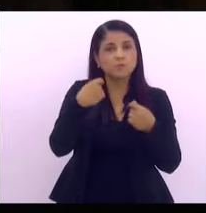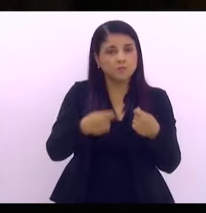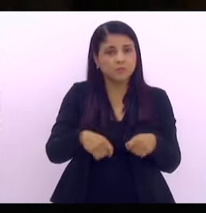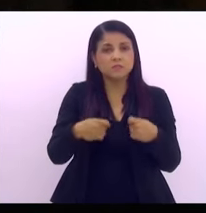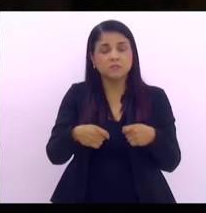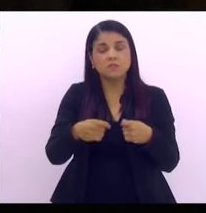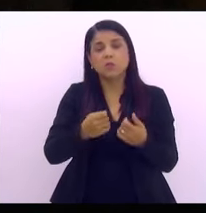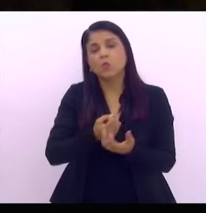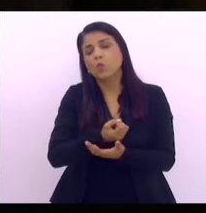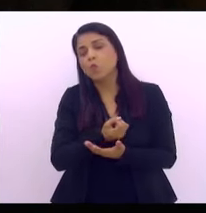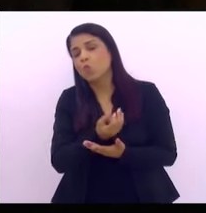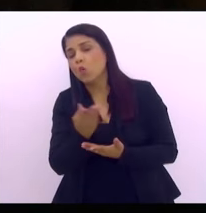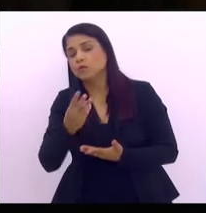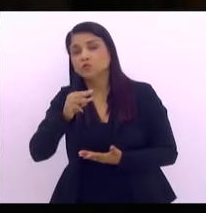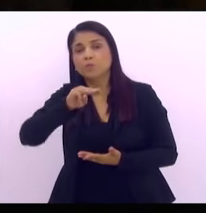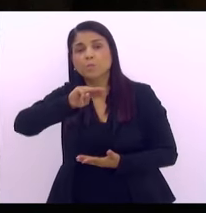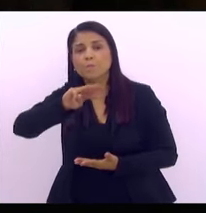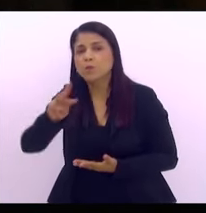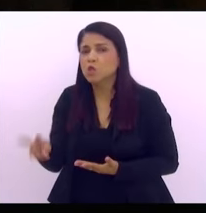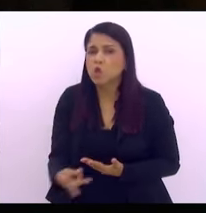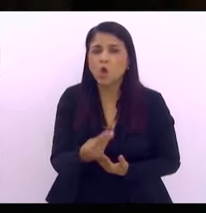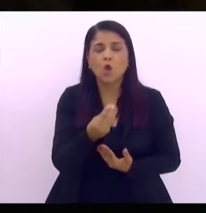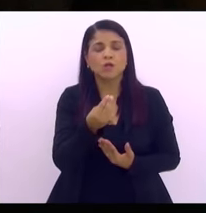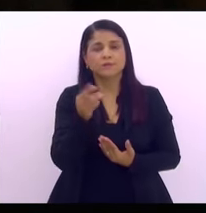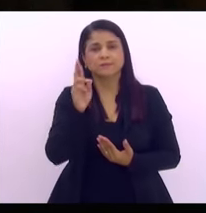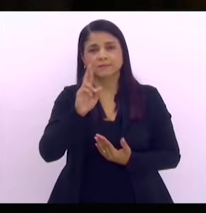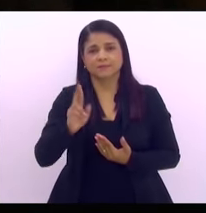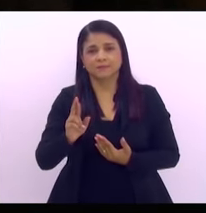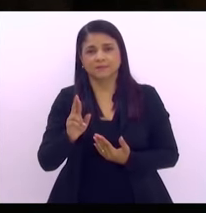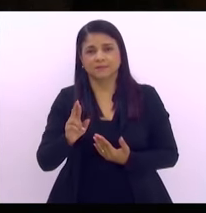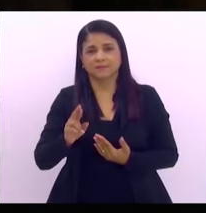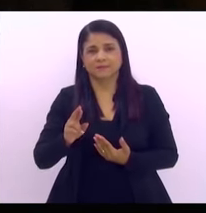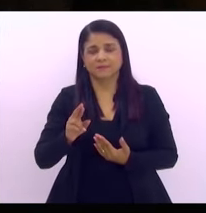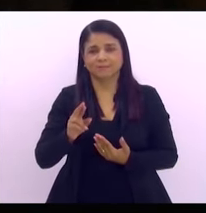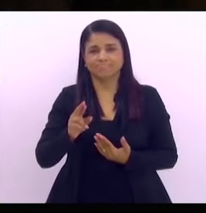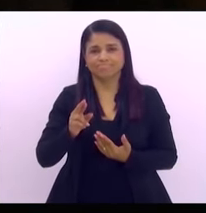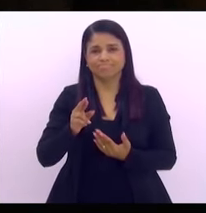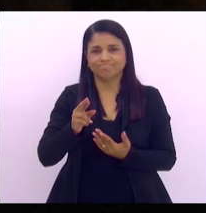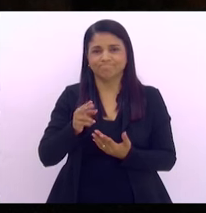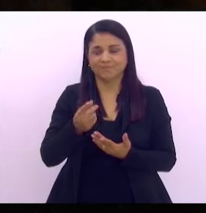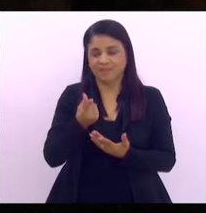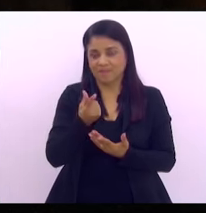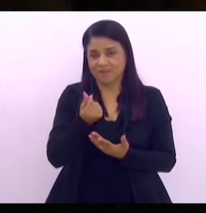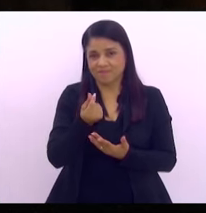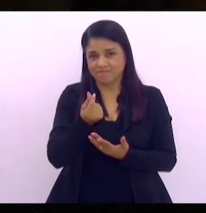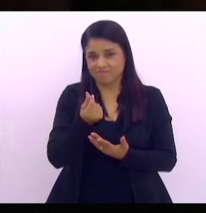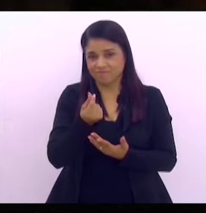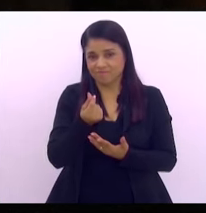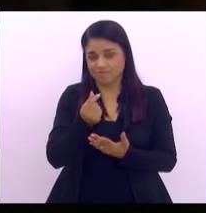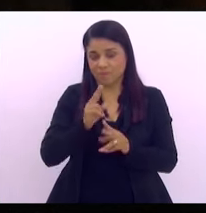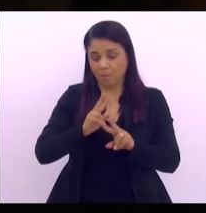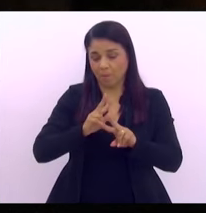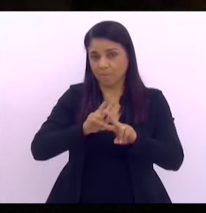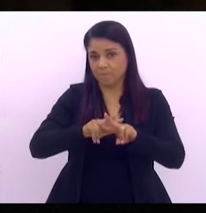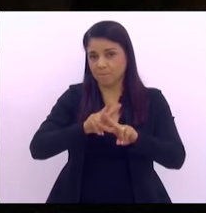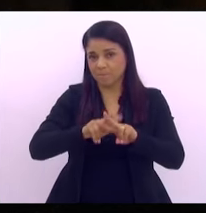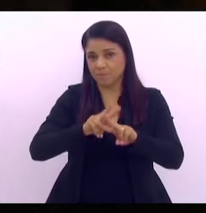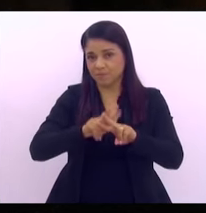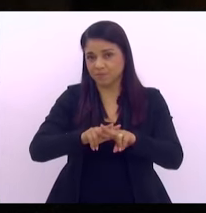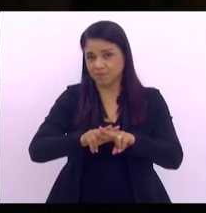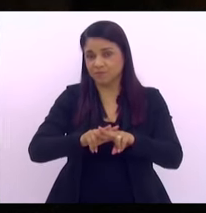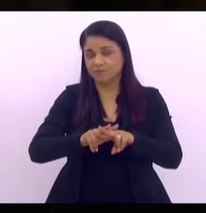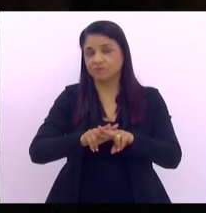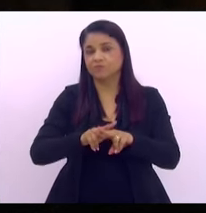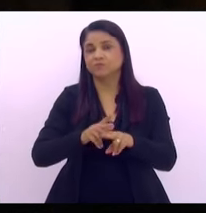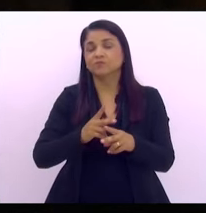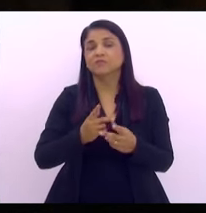de reais de lavagem de dinheiro foram apreendidos pelo tráfico de